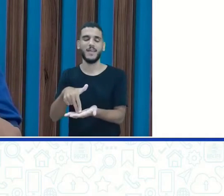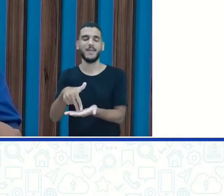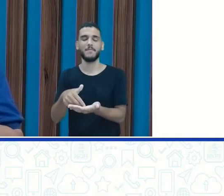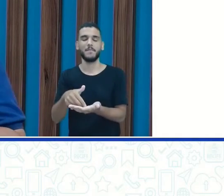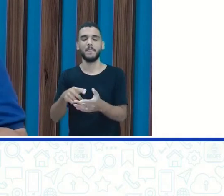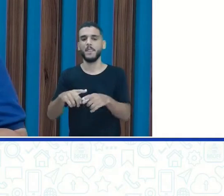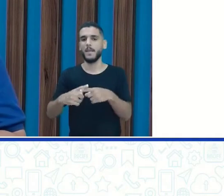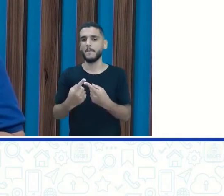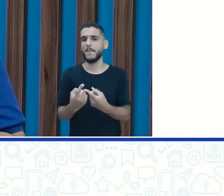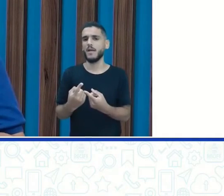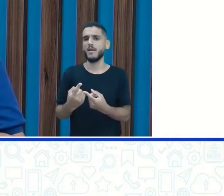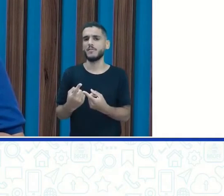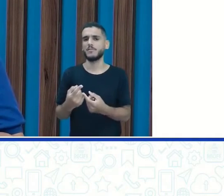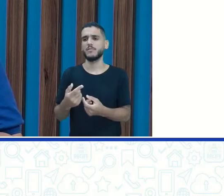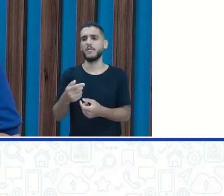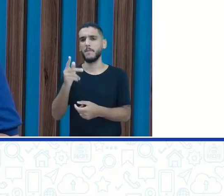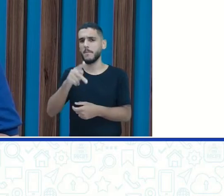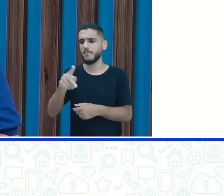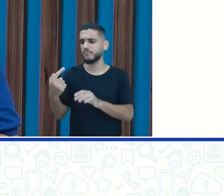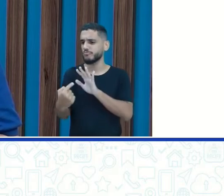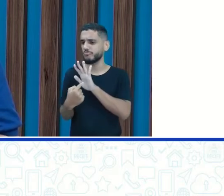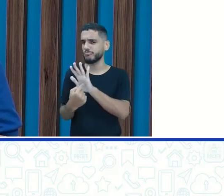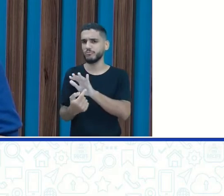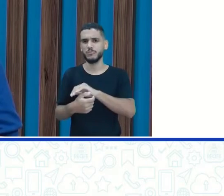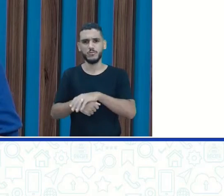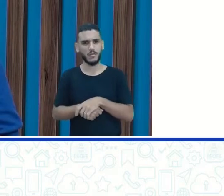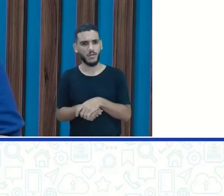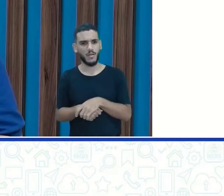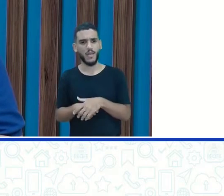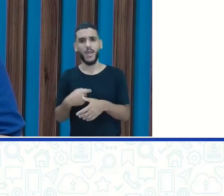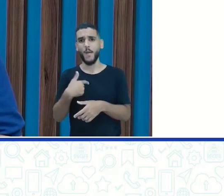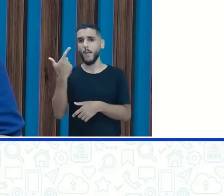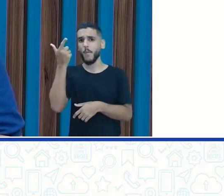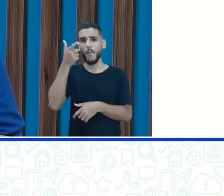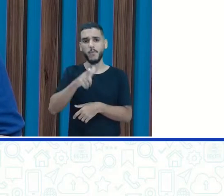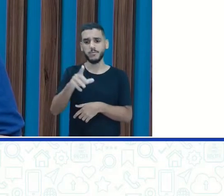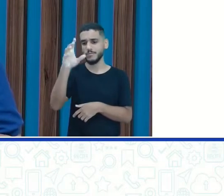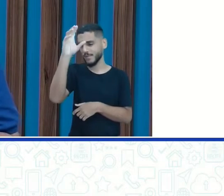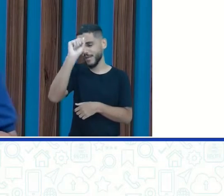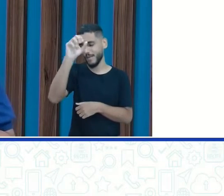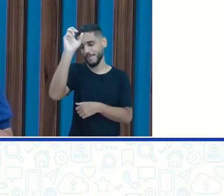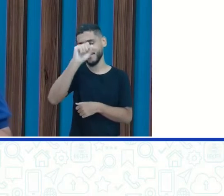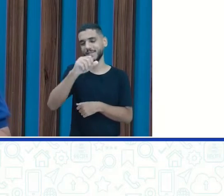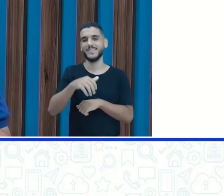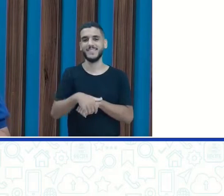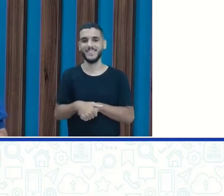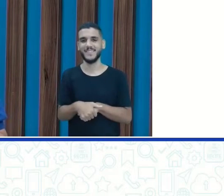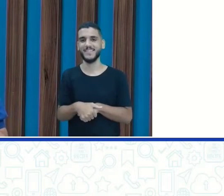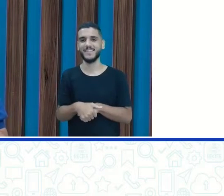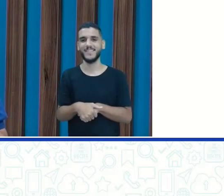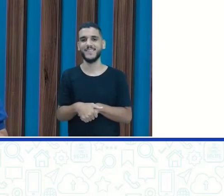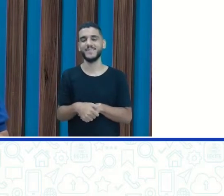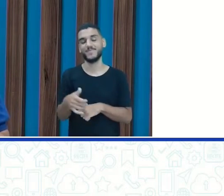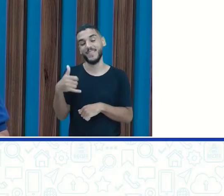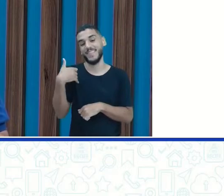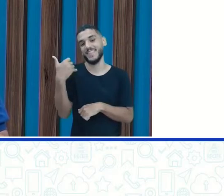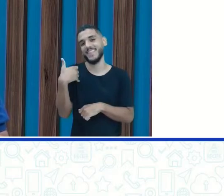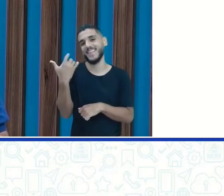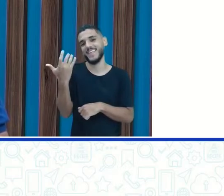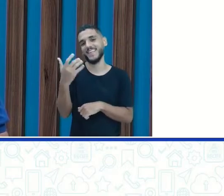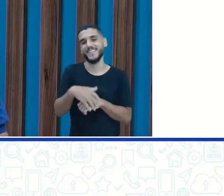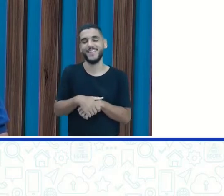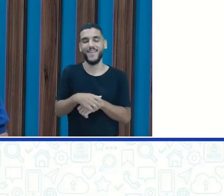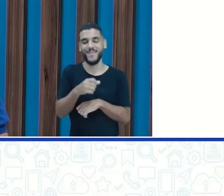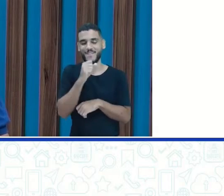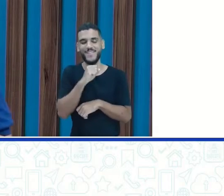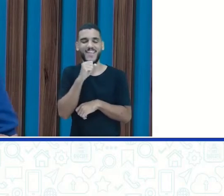quando o Matheus me mostrou, eu disse, gente, dá pra aprender. Gente, na minha idade, né? Eu pensei, não, na minha